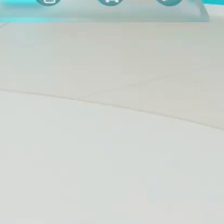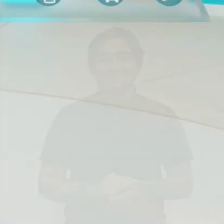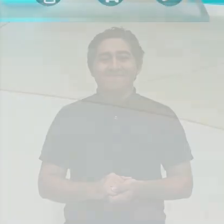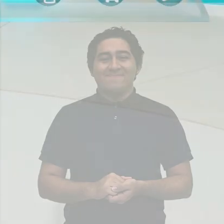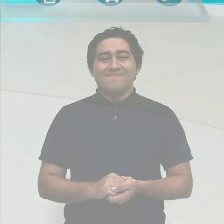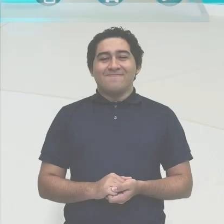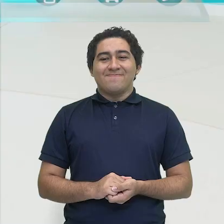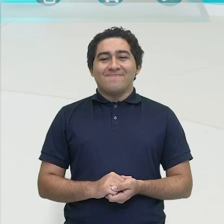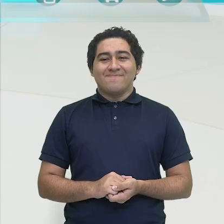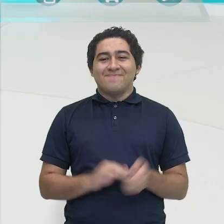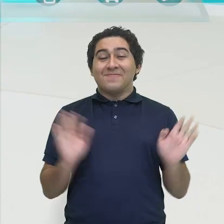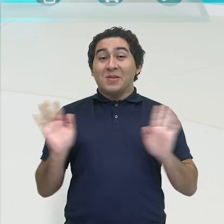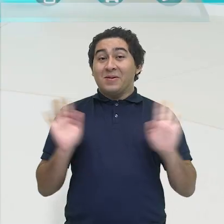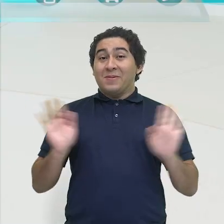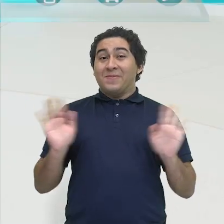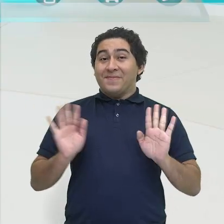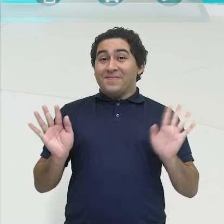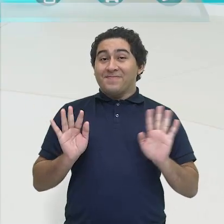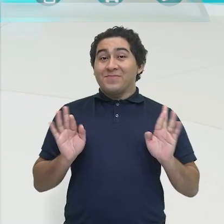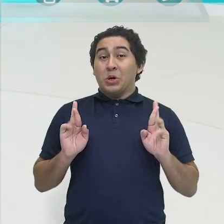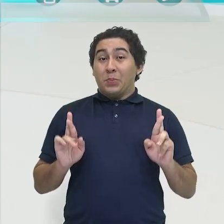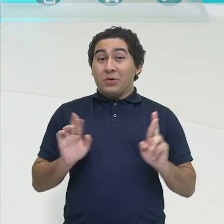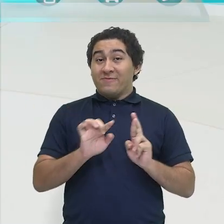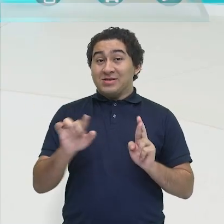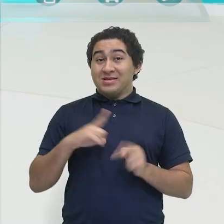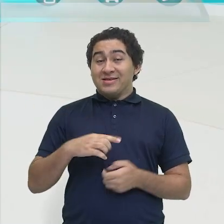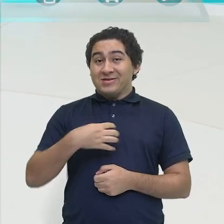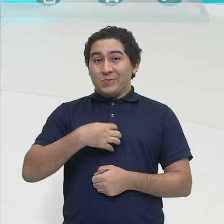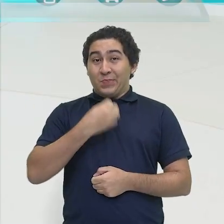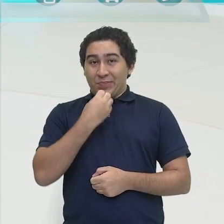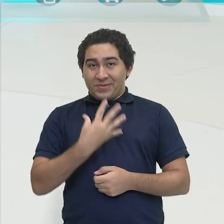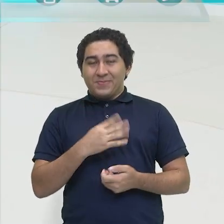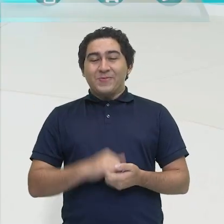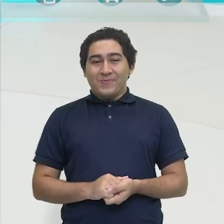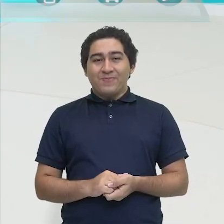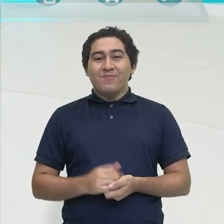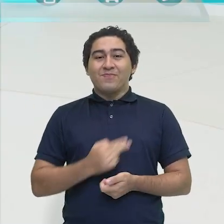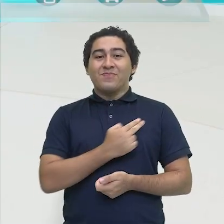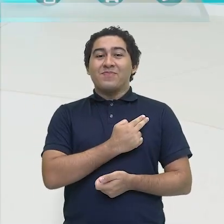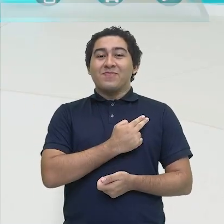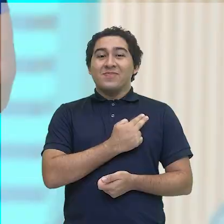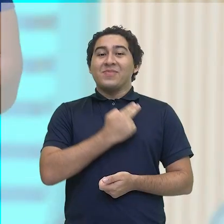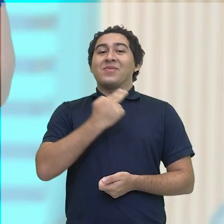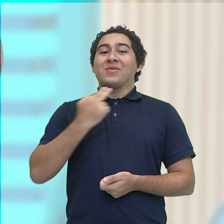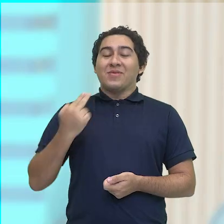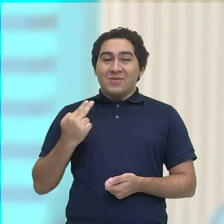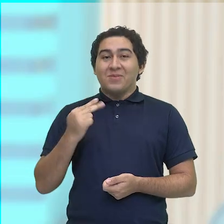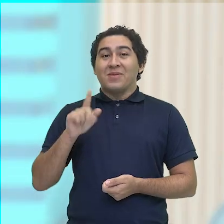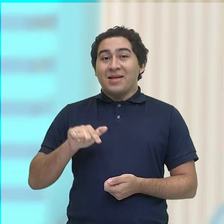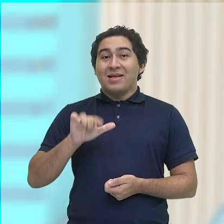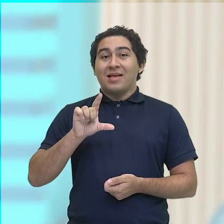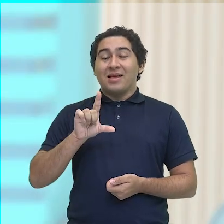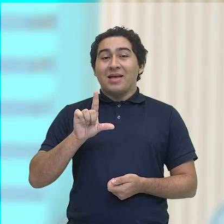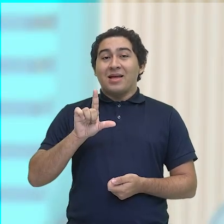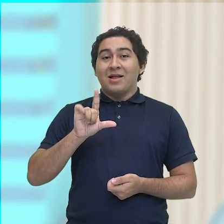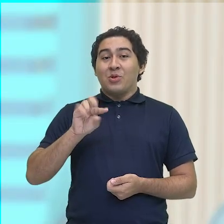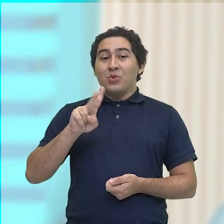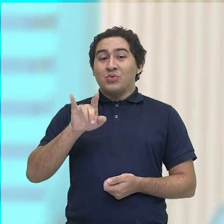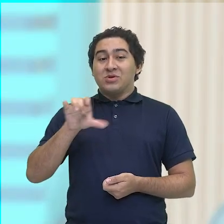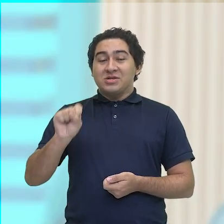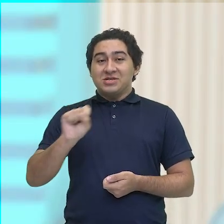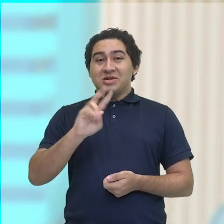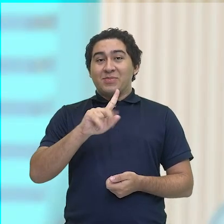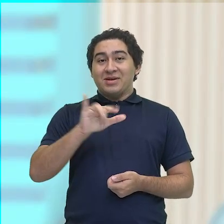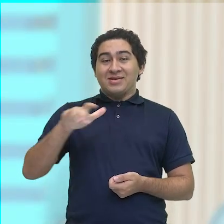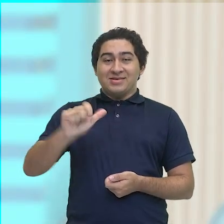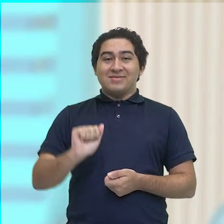hello everyone. How are you doing? Eu espero que vocês estejam muito bem. Eu sou o professor Luiz Bragança do Componente